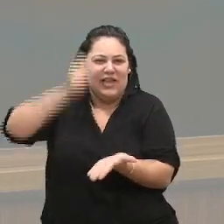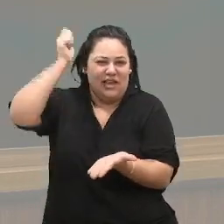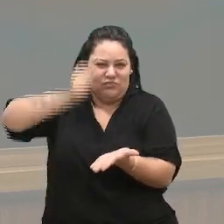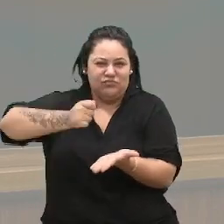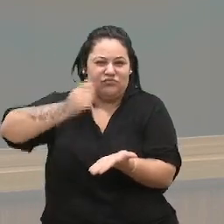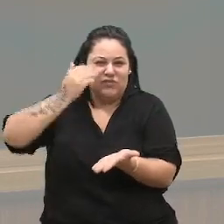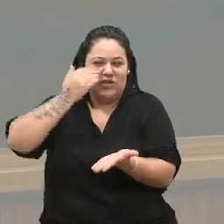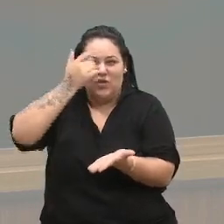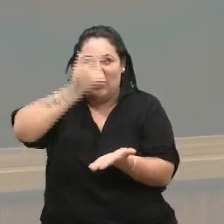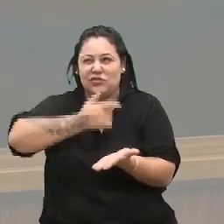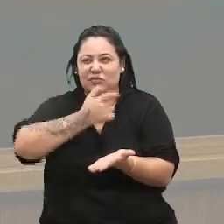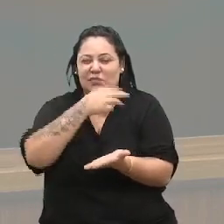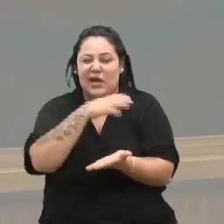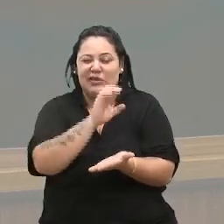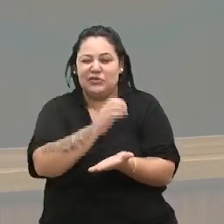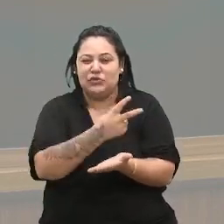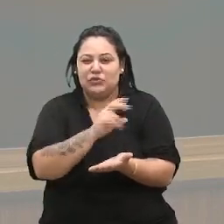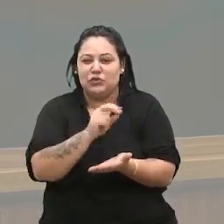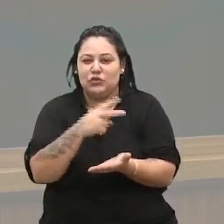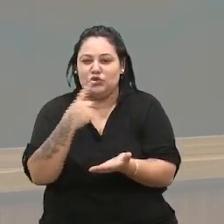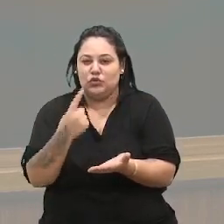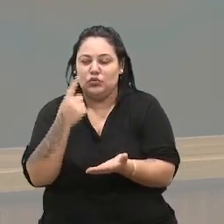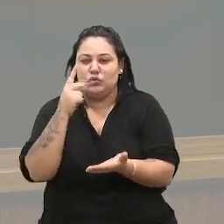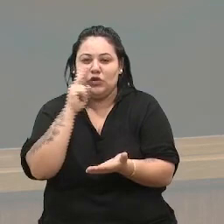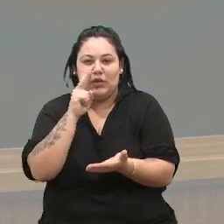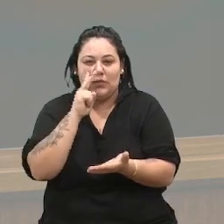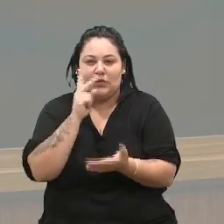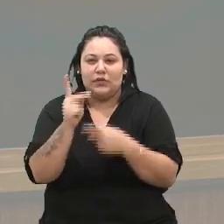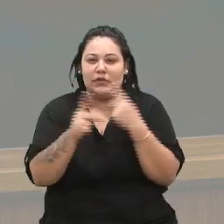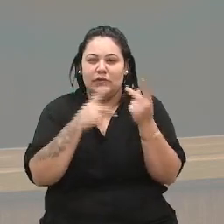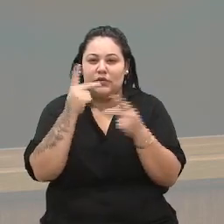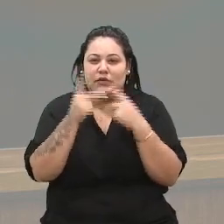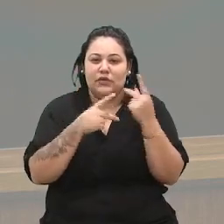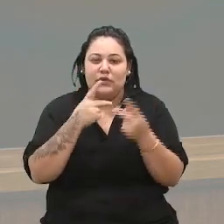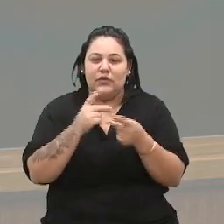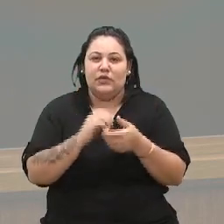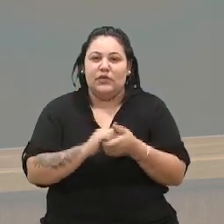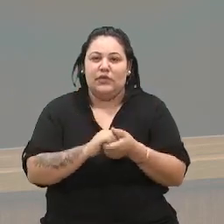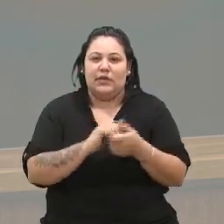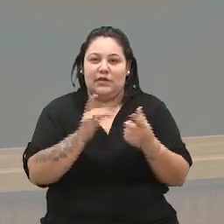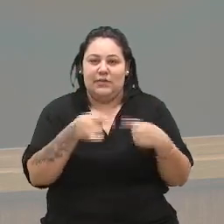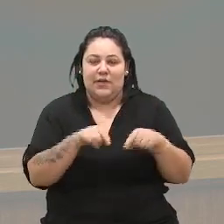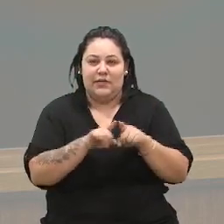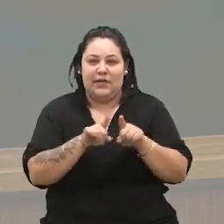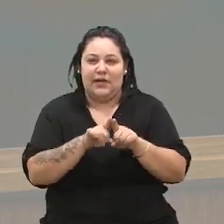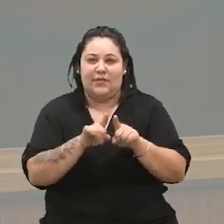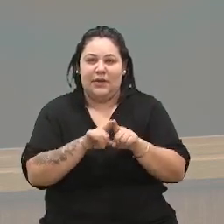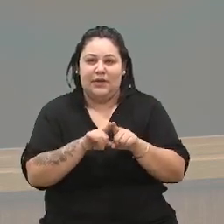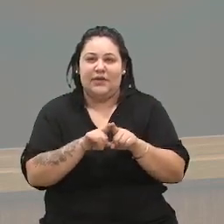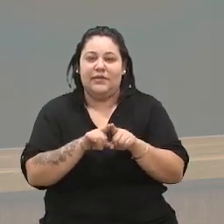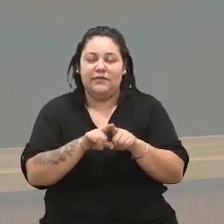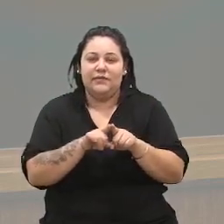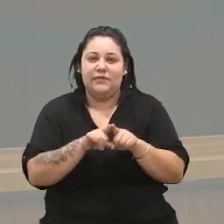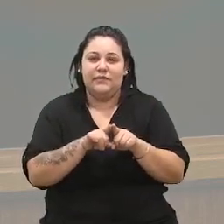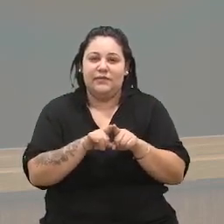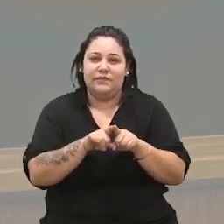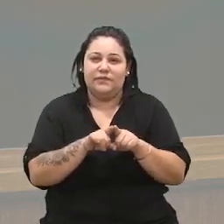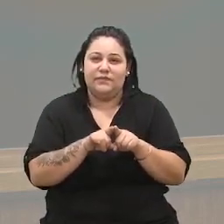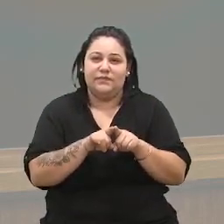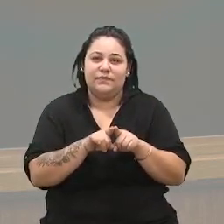de 2021. Eu lembro que, na época, falavam que era o preço de um Corolla. Hoje até o Corolla é bem mais caro,